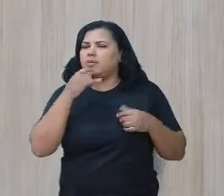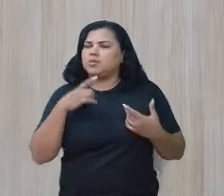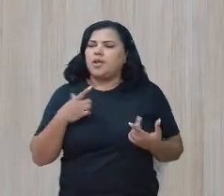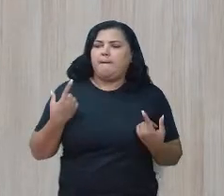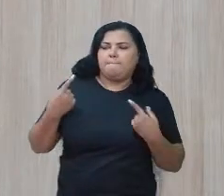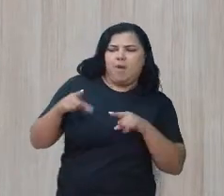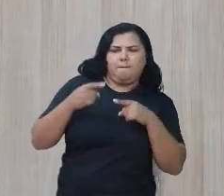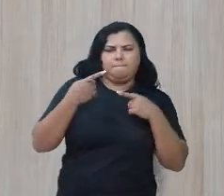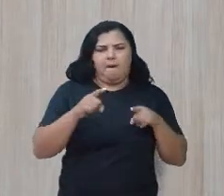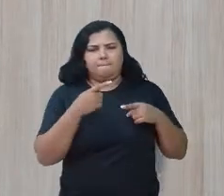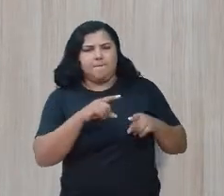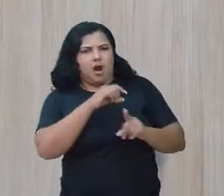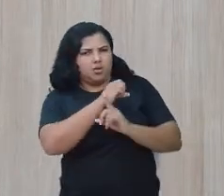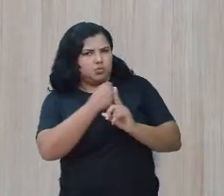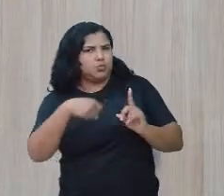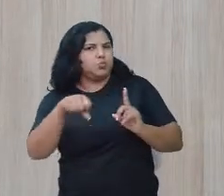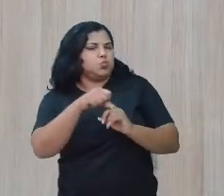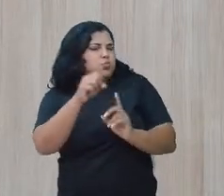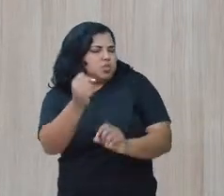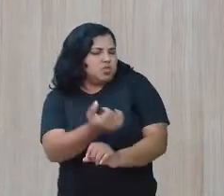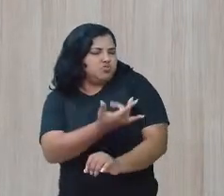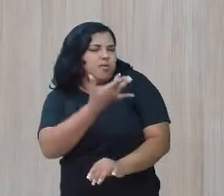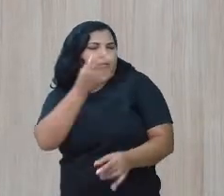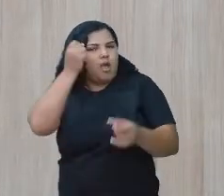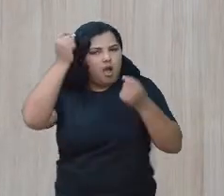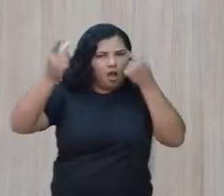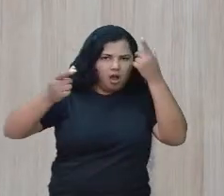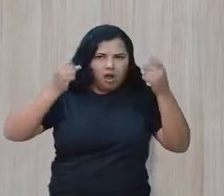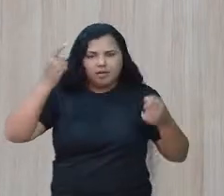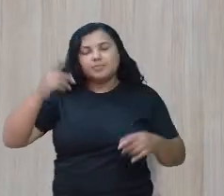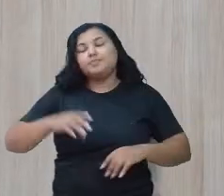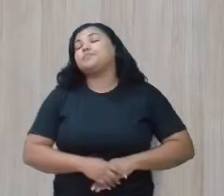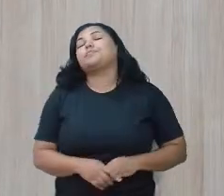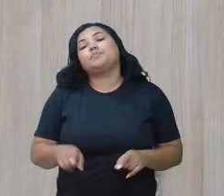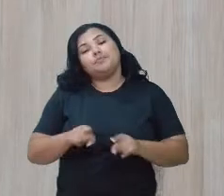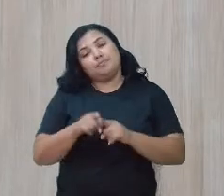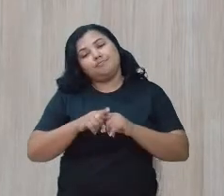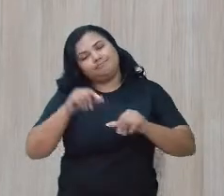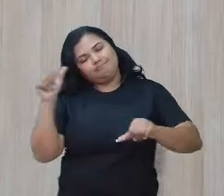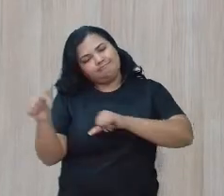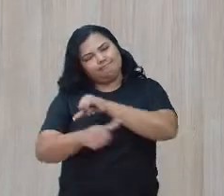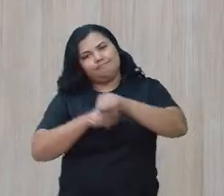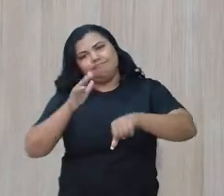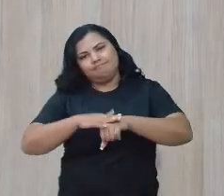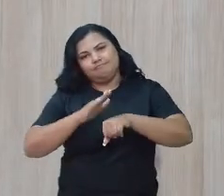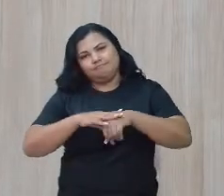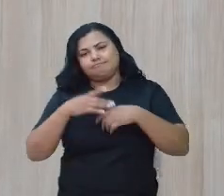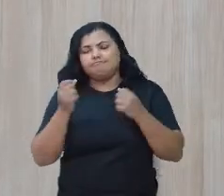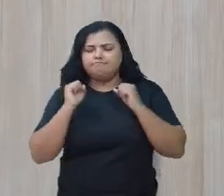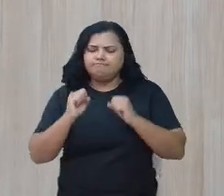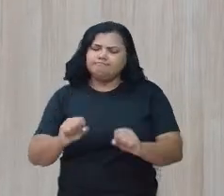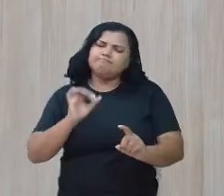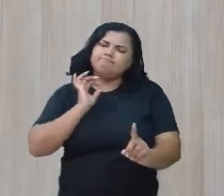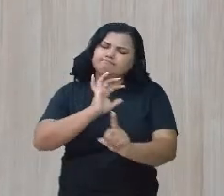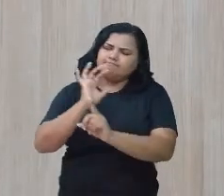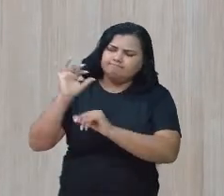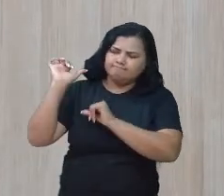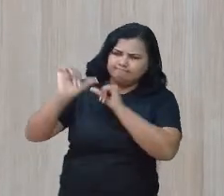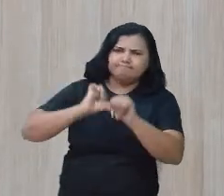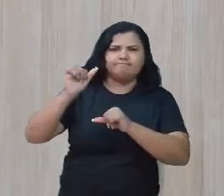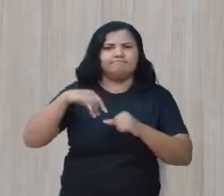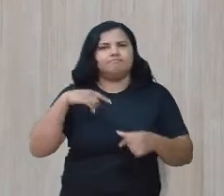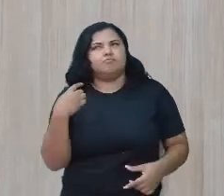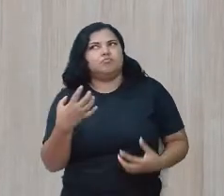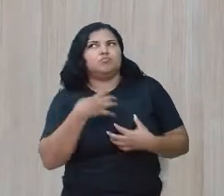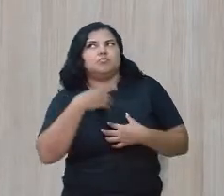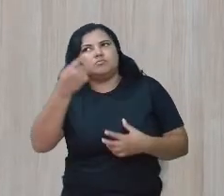viés de provocar sentimentos, ideias, e ele também é transformação no momento em que ele pode mudar a nossa forma